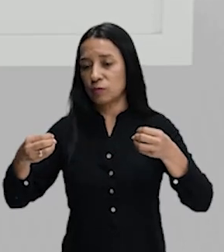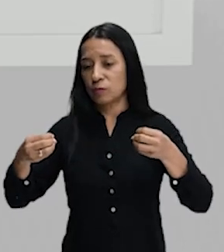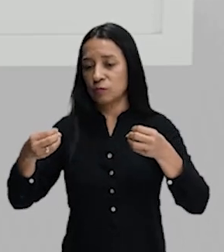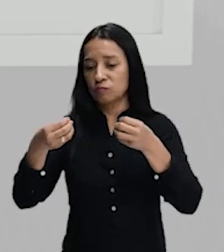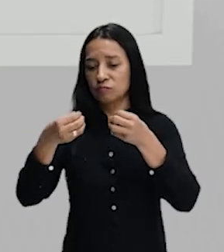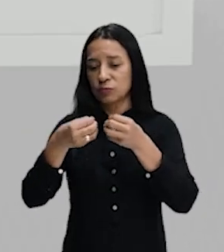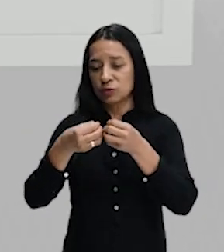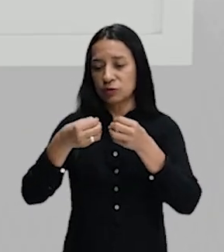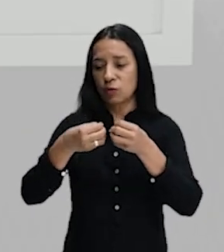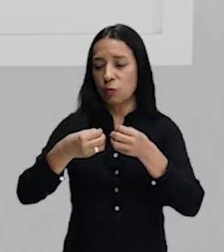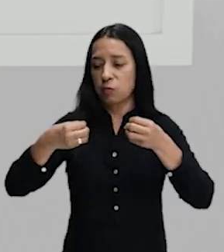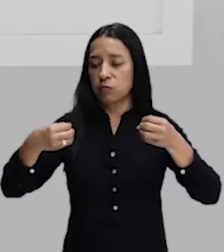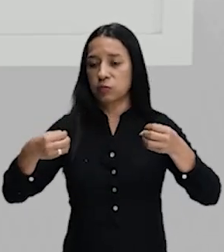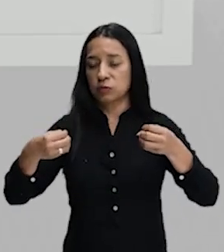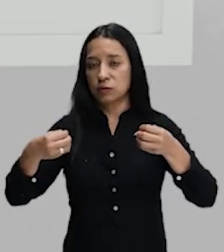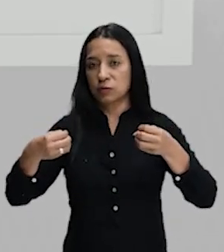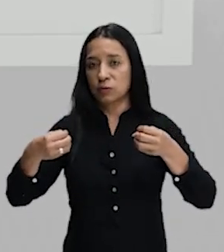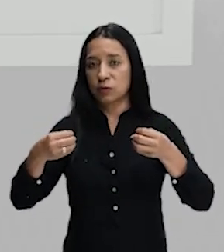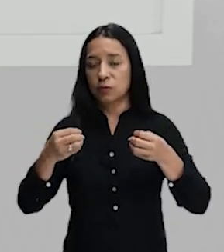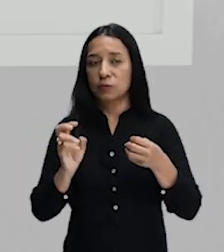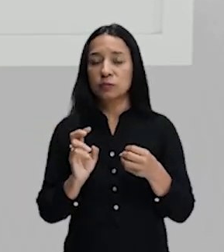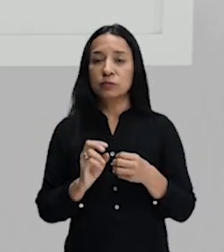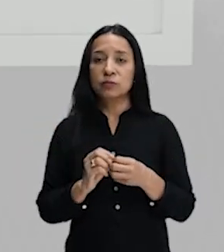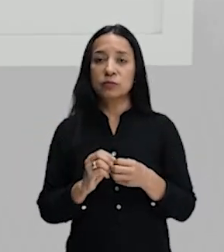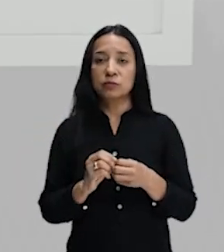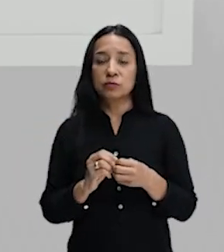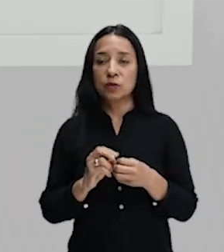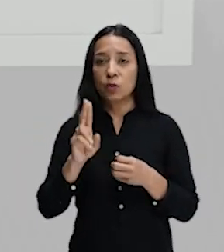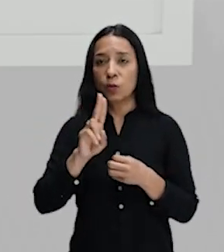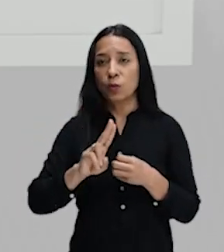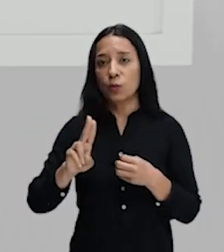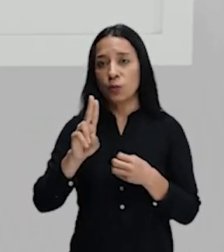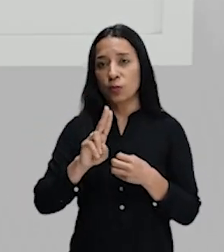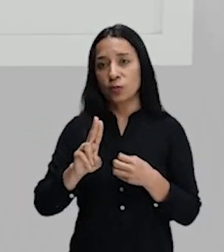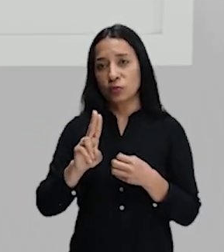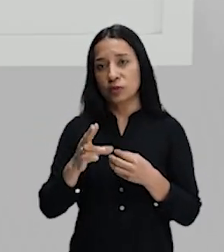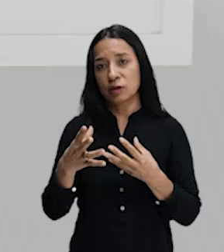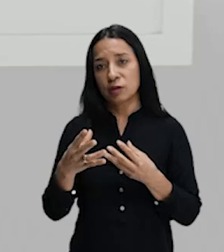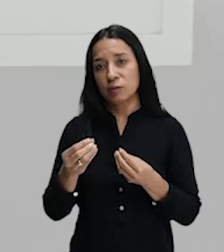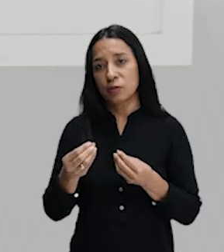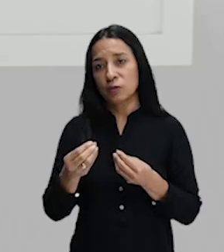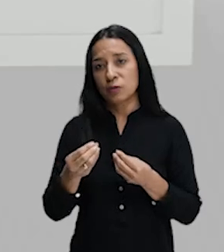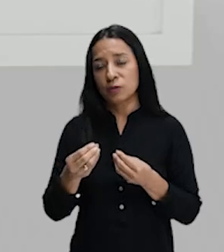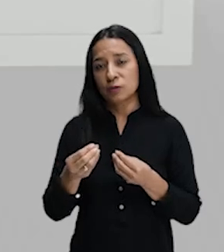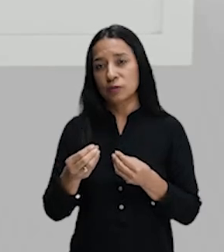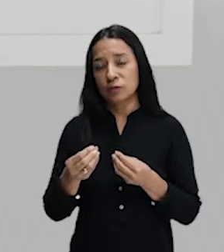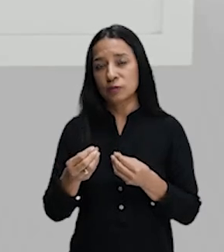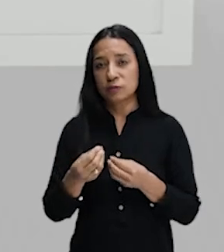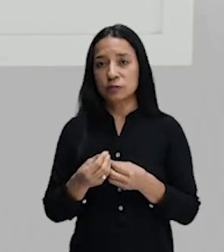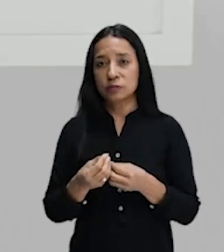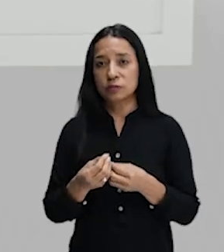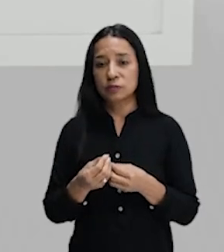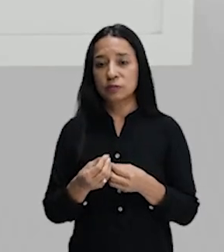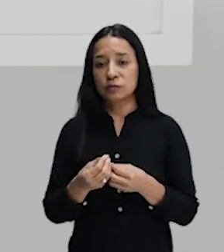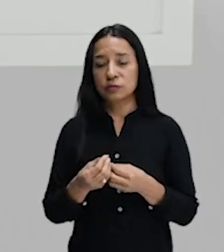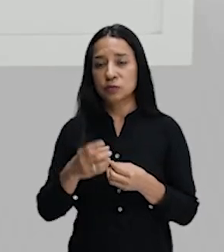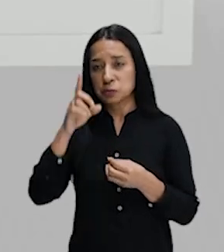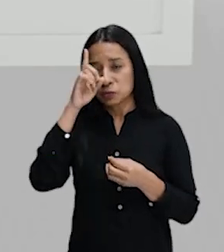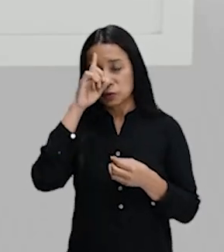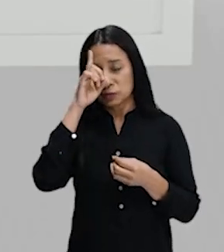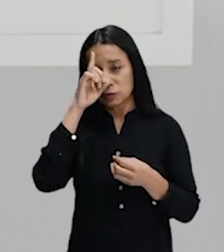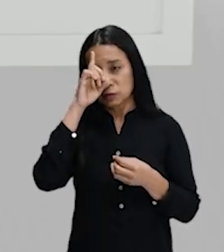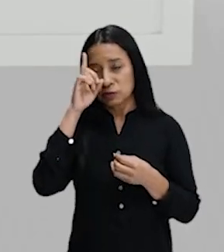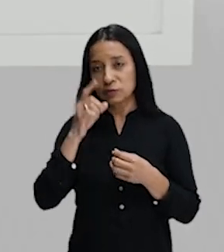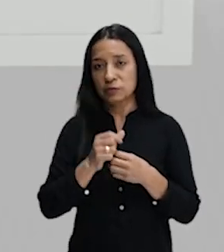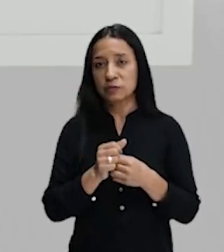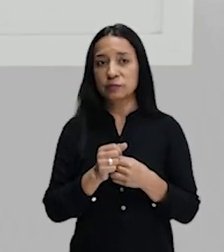ok? A gente acaba utilizando isso muito para a utilidade. Né? Isso no nosso